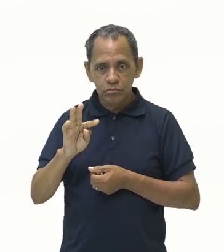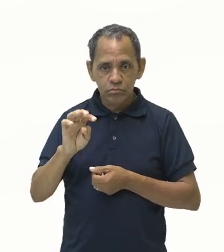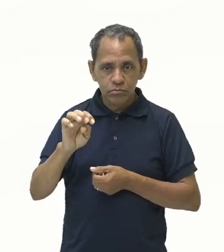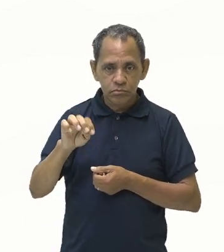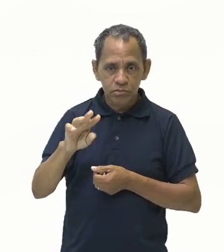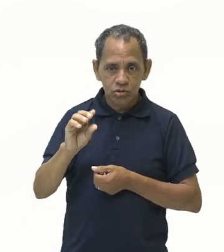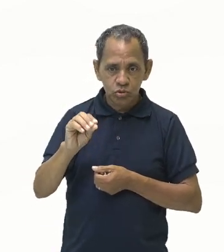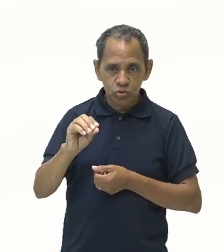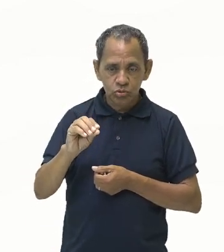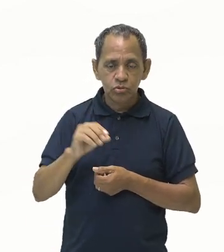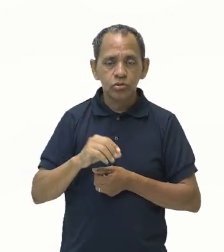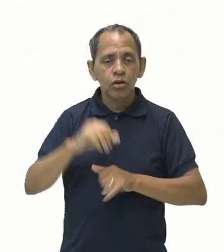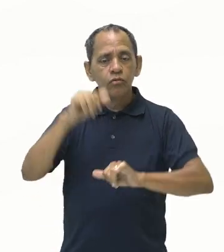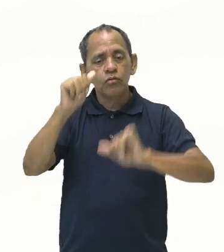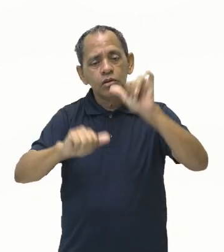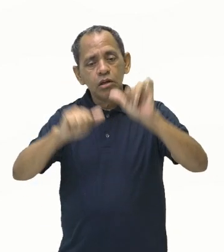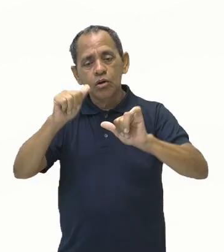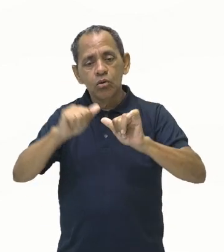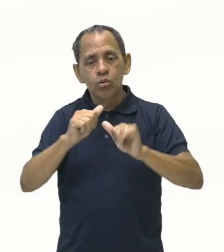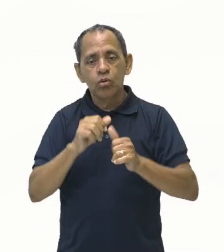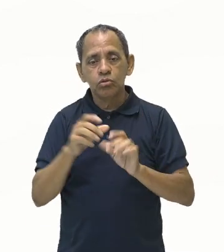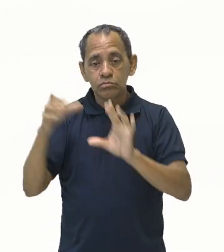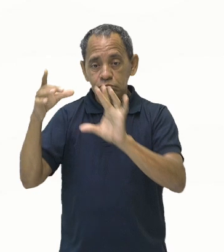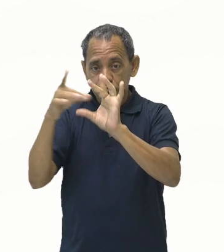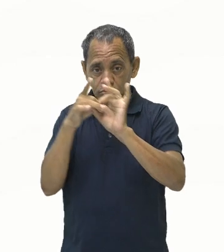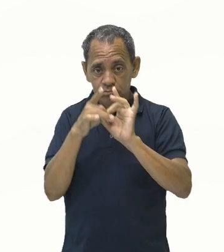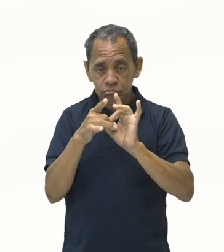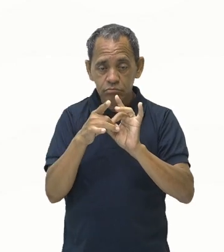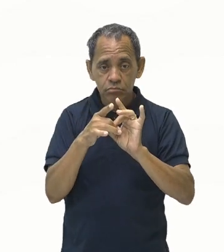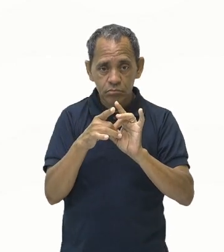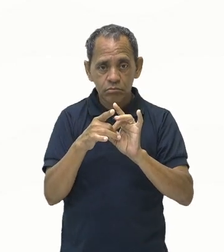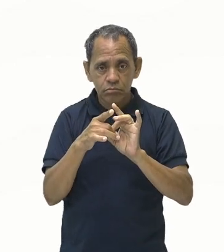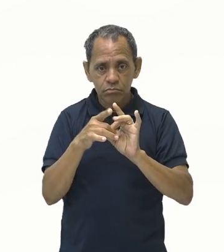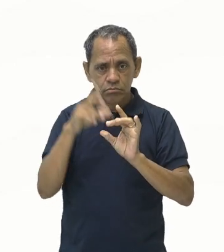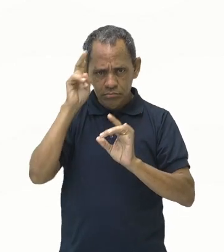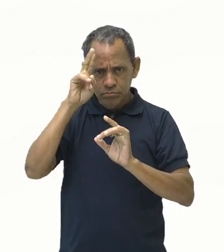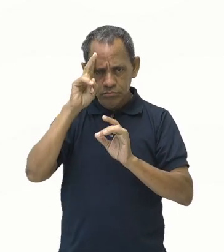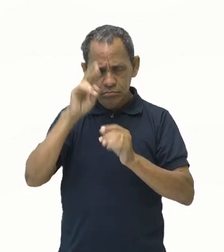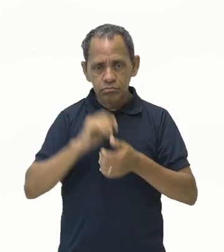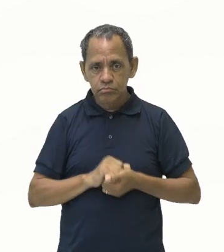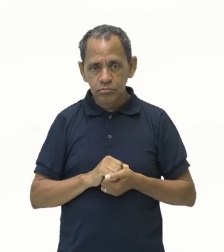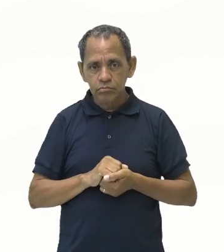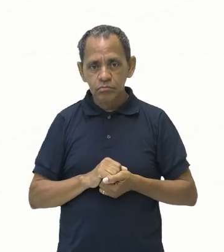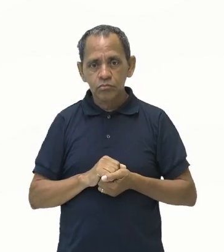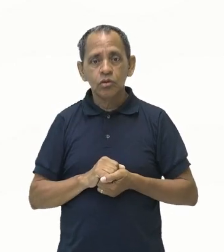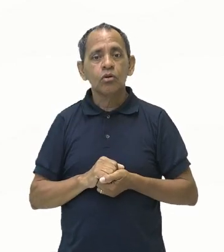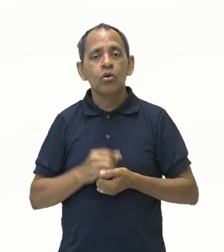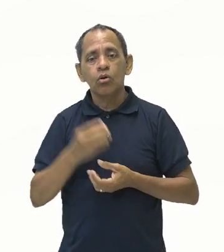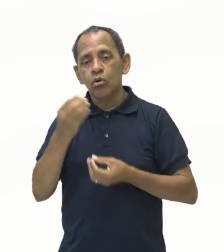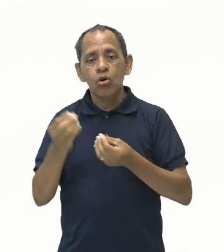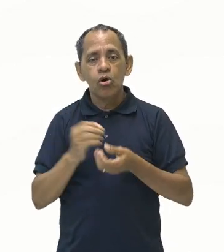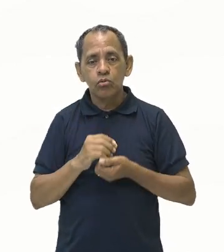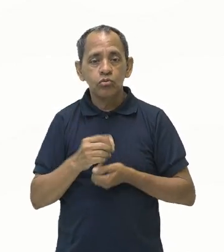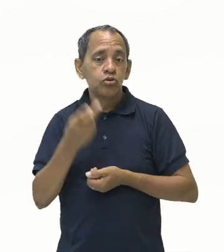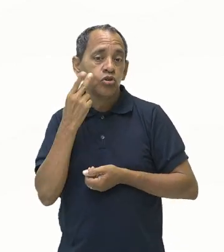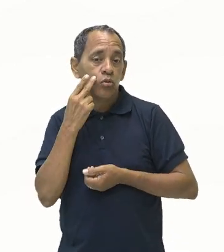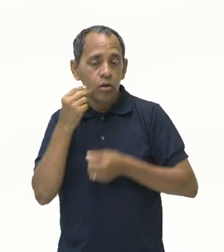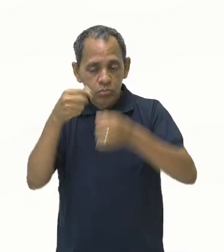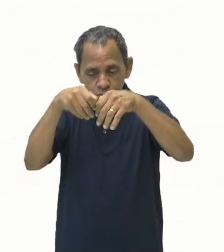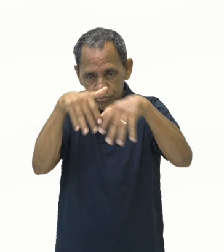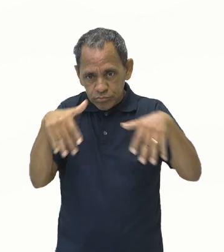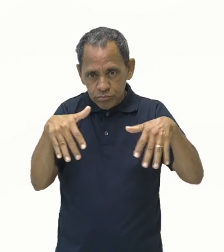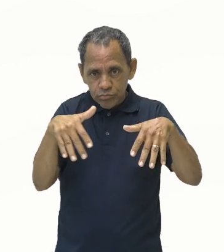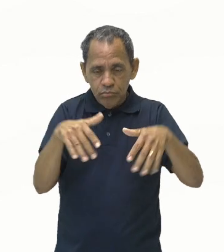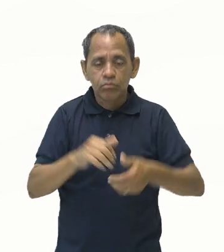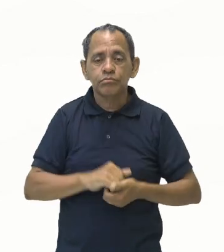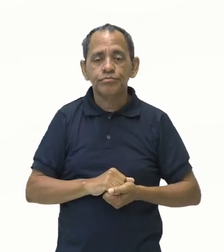Novamente, nós vamos avaliar quanto à cadeia, quanto à disposição, se é normal ou ramificada. Então,